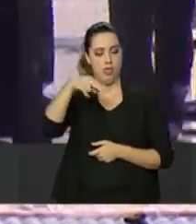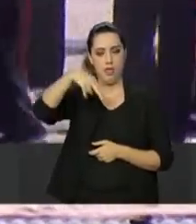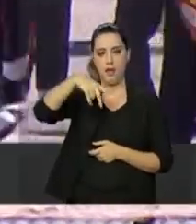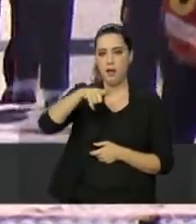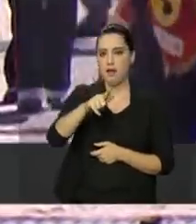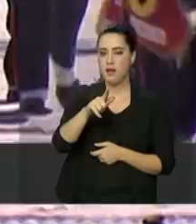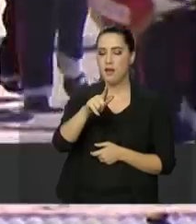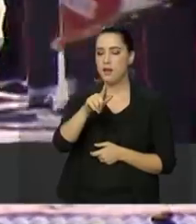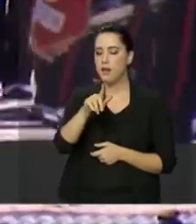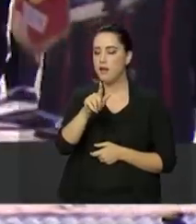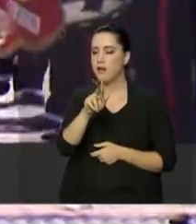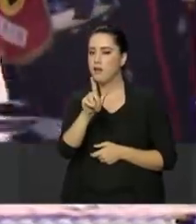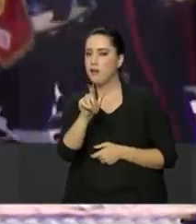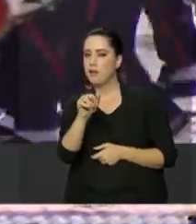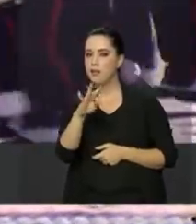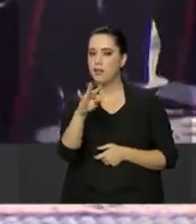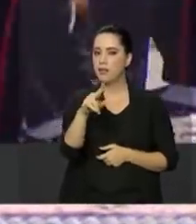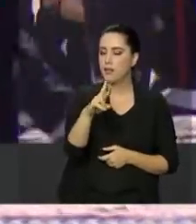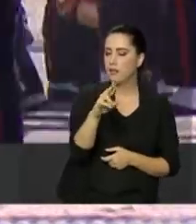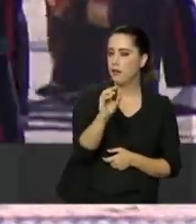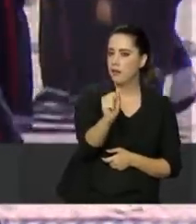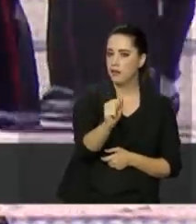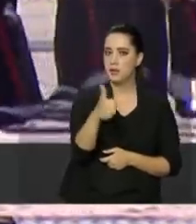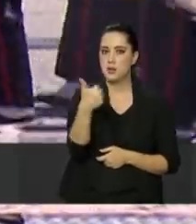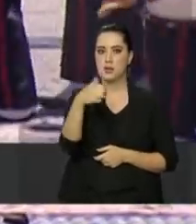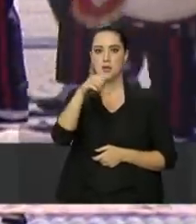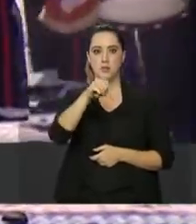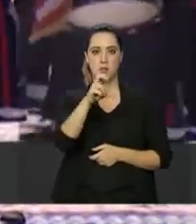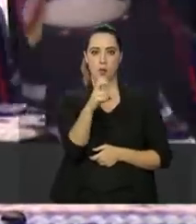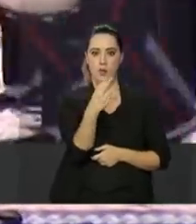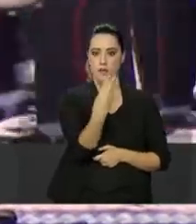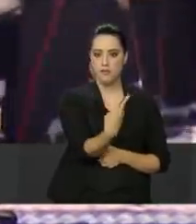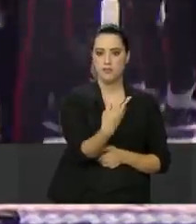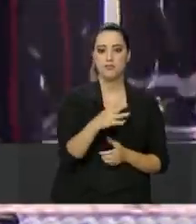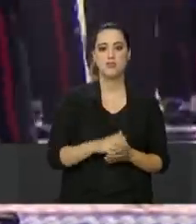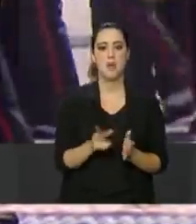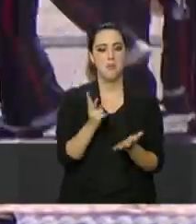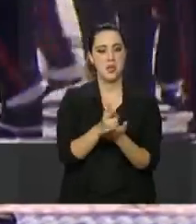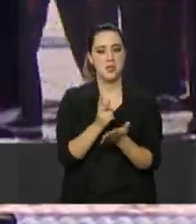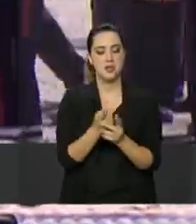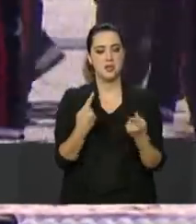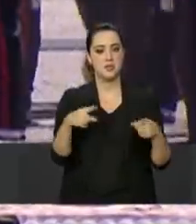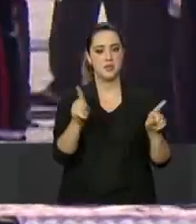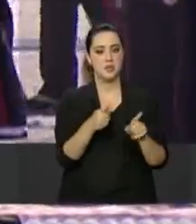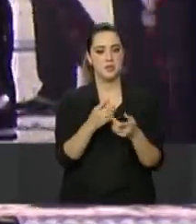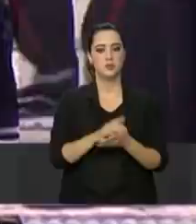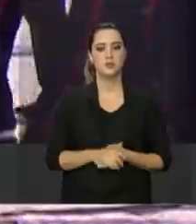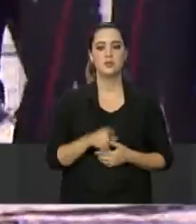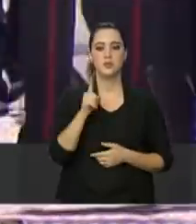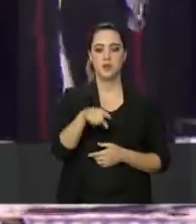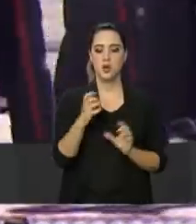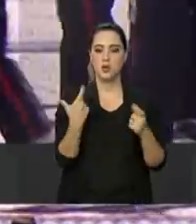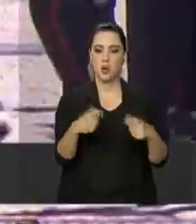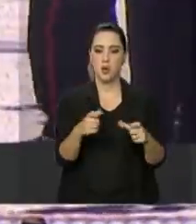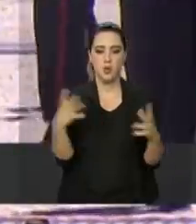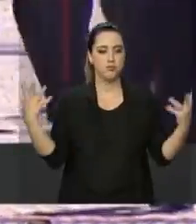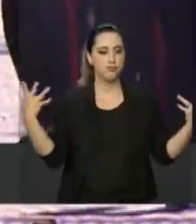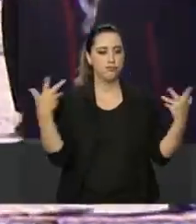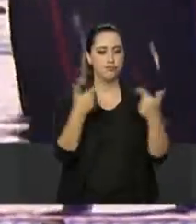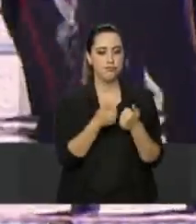interessante é, em 1953, Mara. Incrível, né? É uma banda muito bonita,